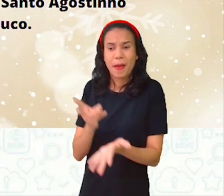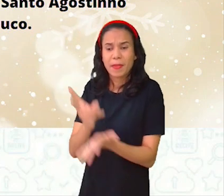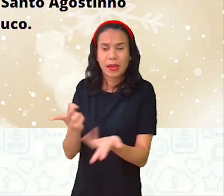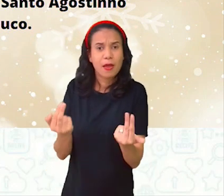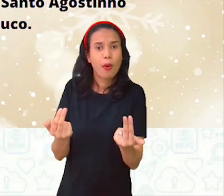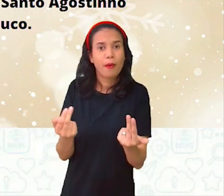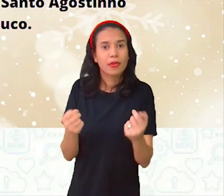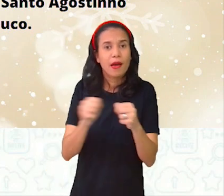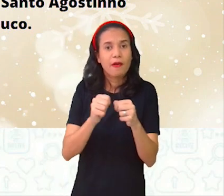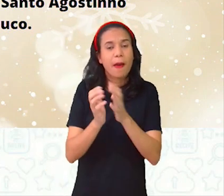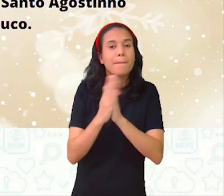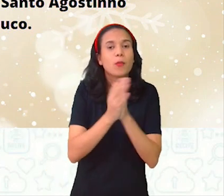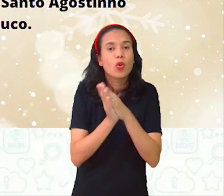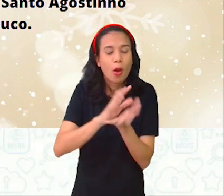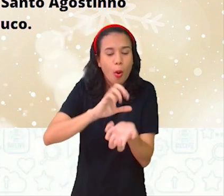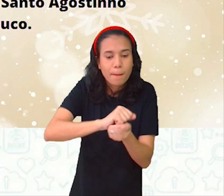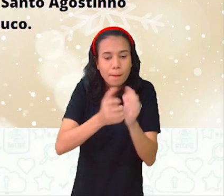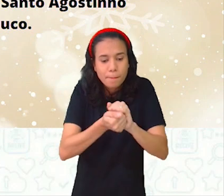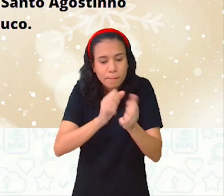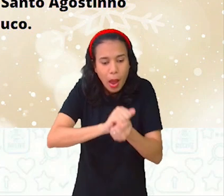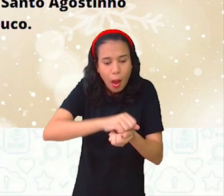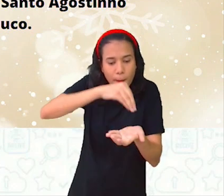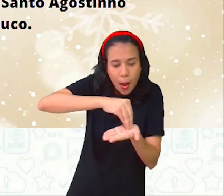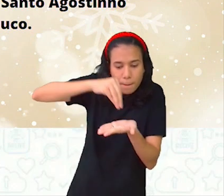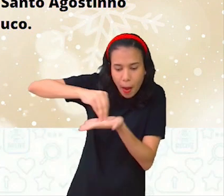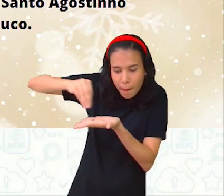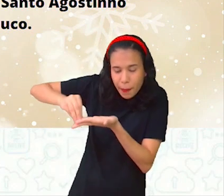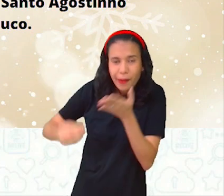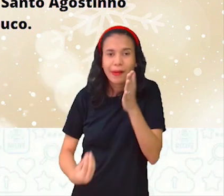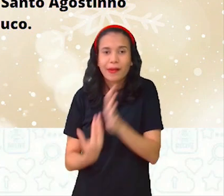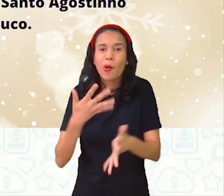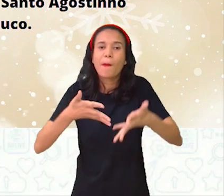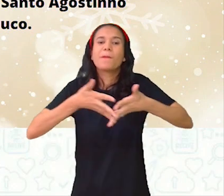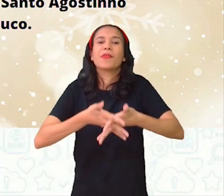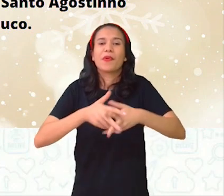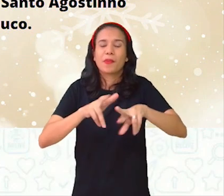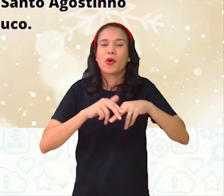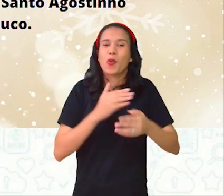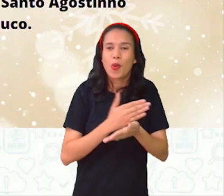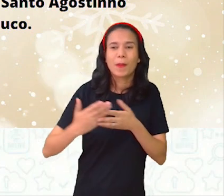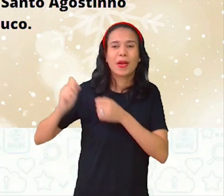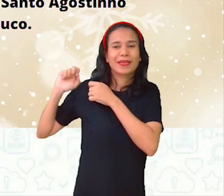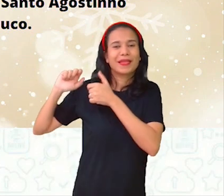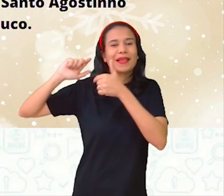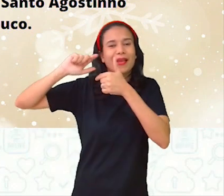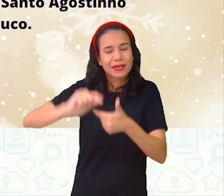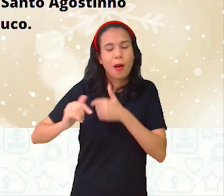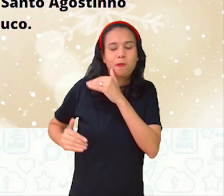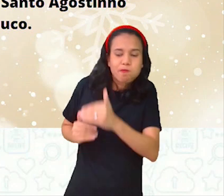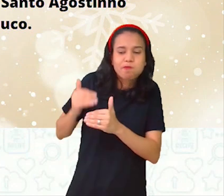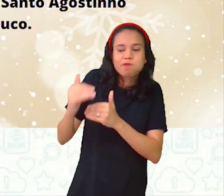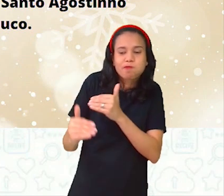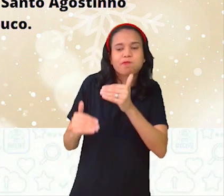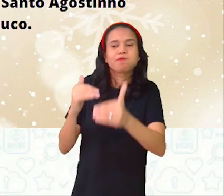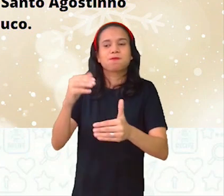então ele fez bonecos de barro e montou esse presépio. E daí, a partir daí, essa tradição ela se manteve